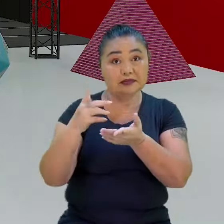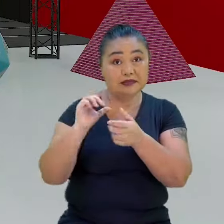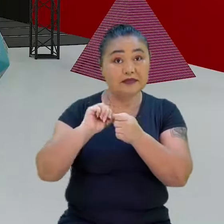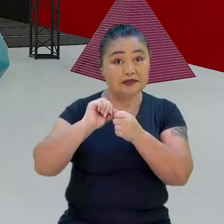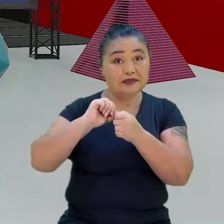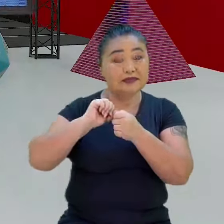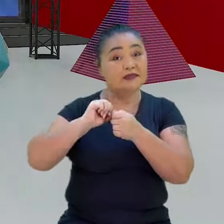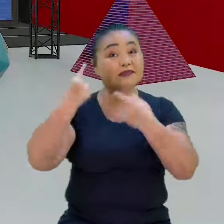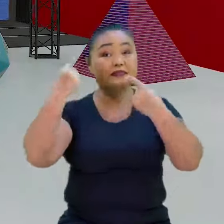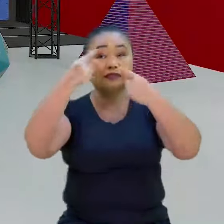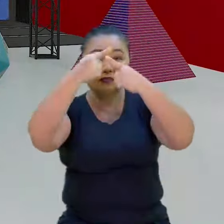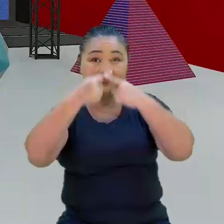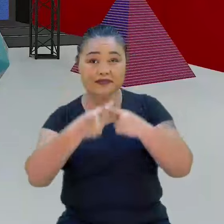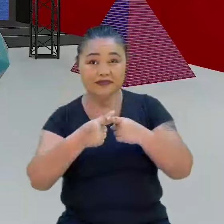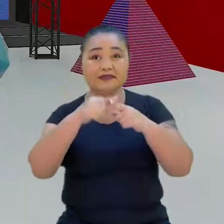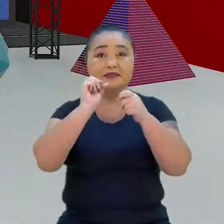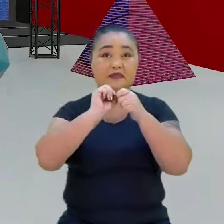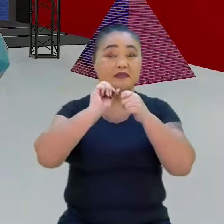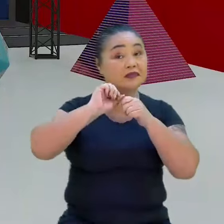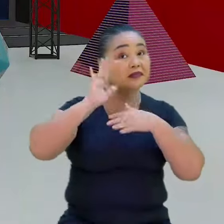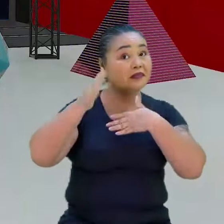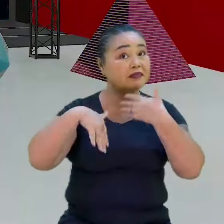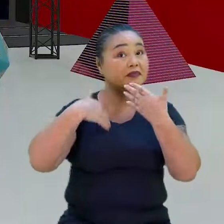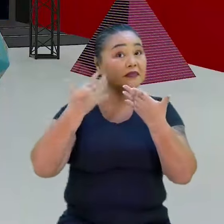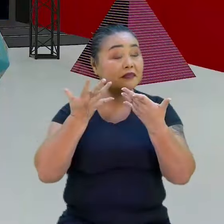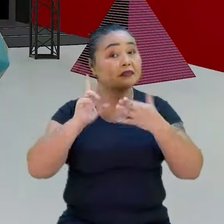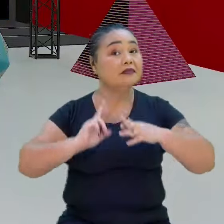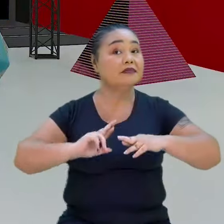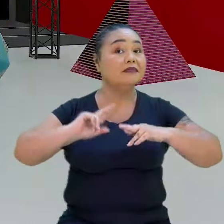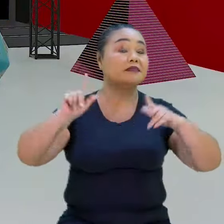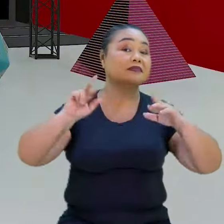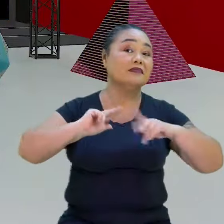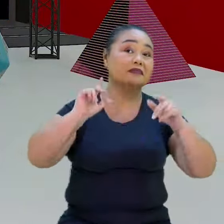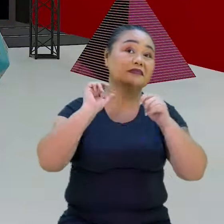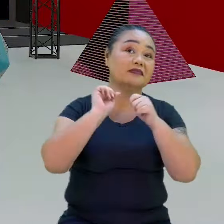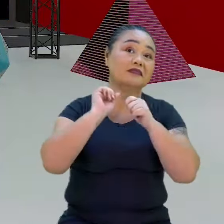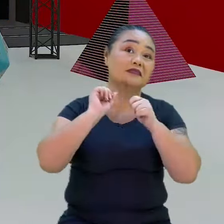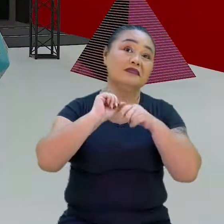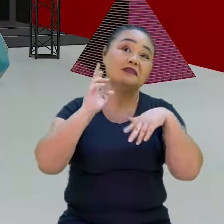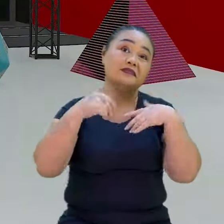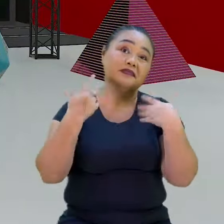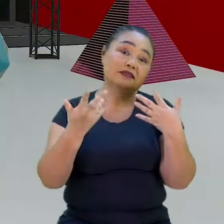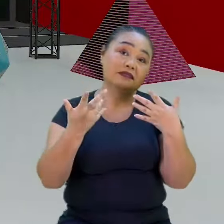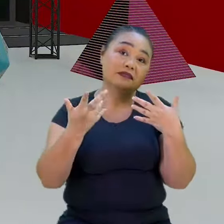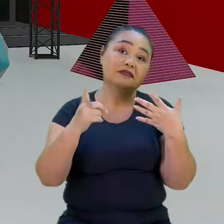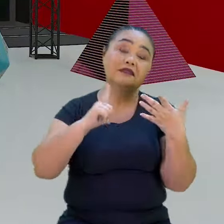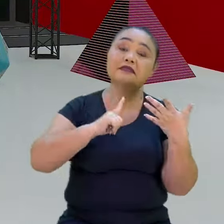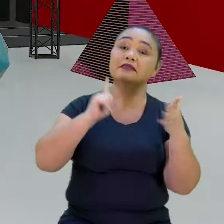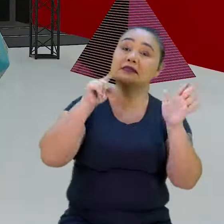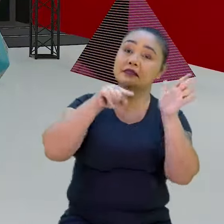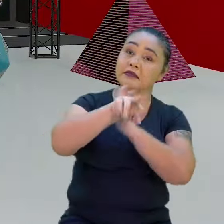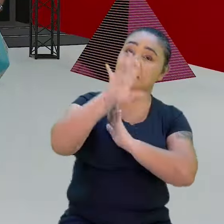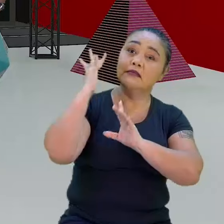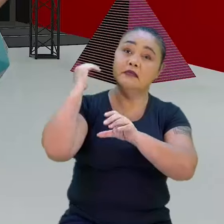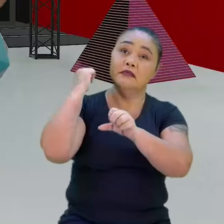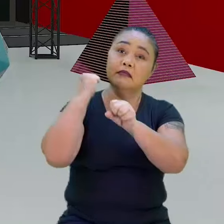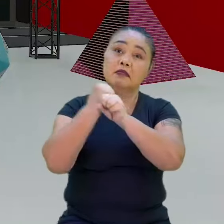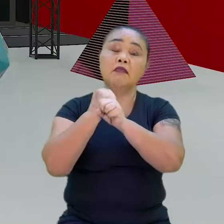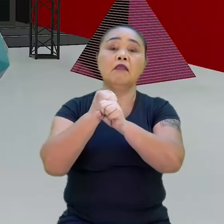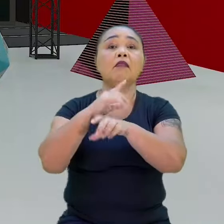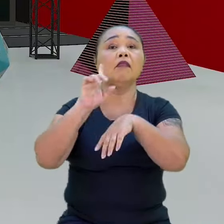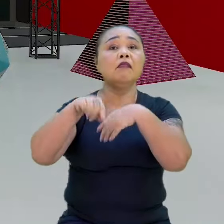gincana essa da gincana a gente tá ali porque ela é diferenciada ela foi diferente é e teve o quiz revisional depoo E aí